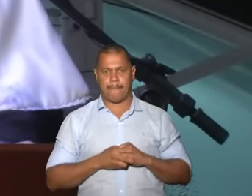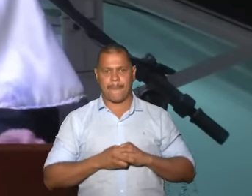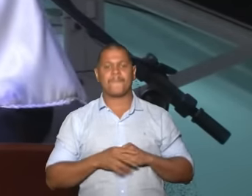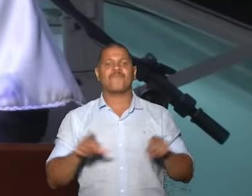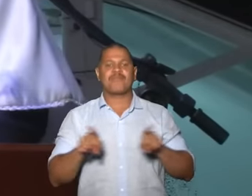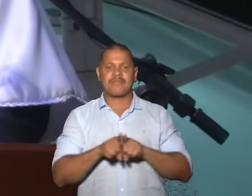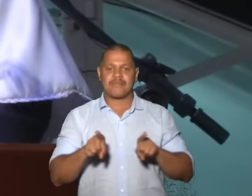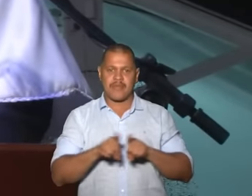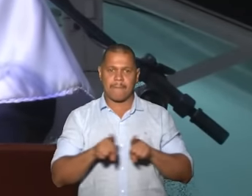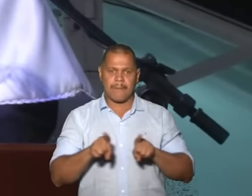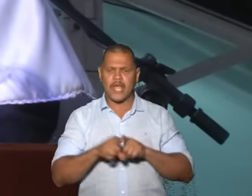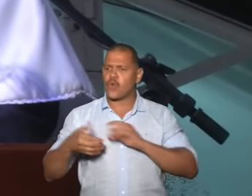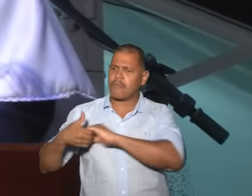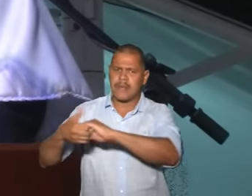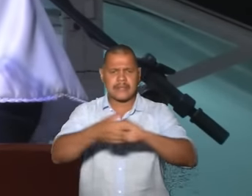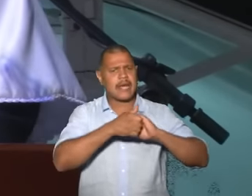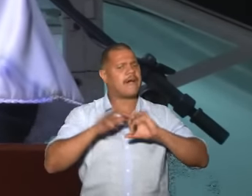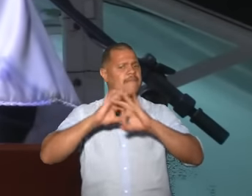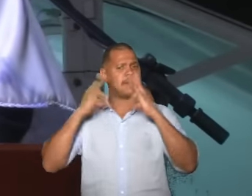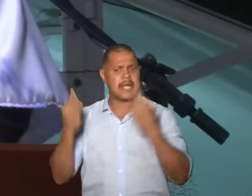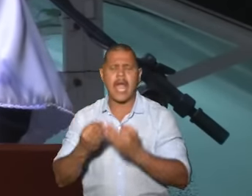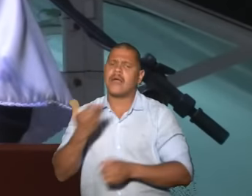comentar a todos os demais familiares, amigos,